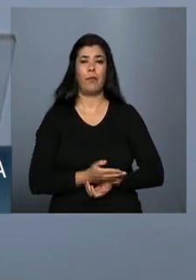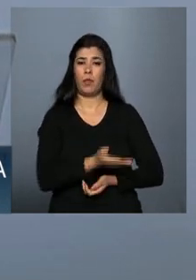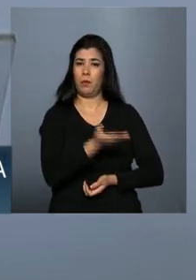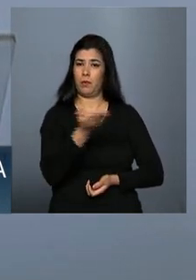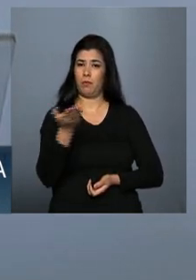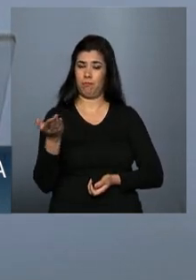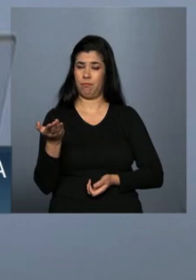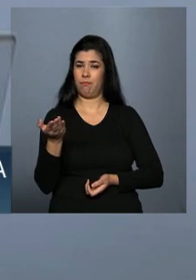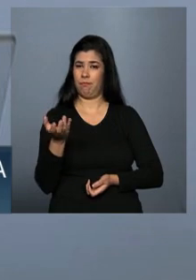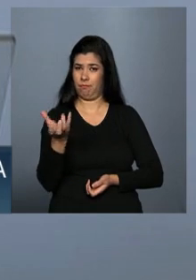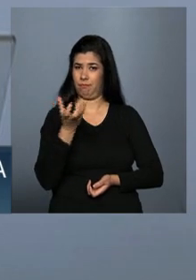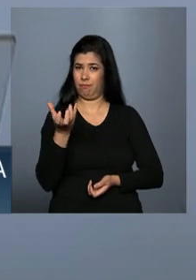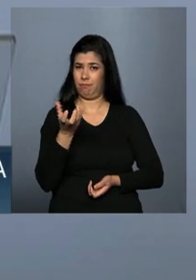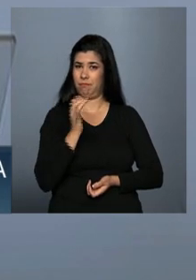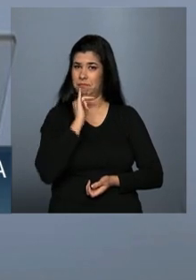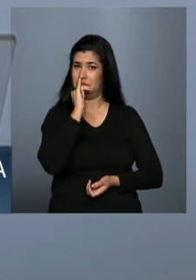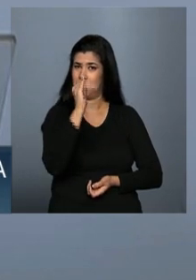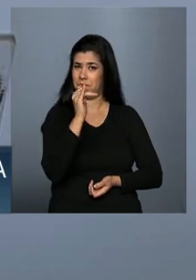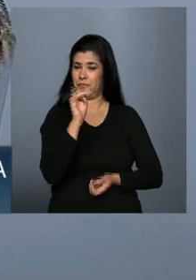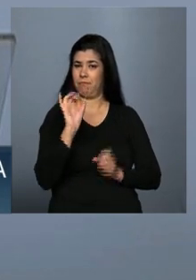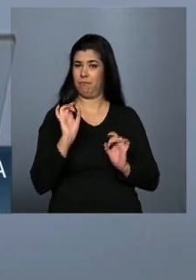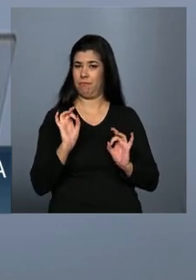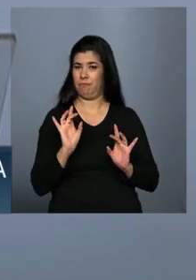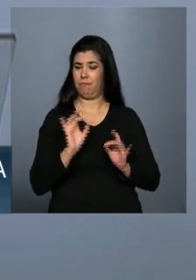para vocês. Primeiro,